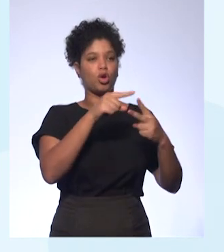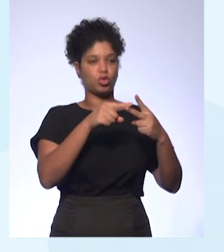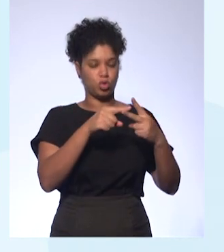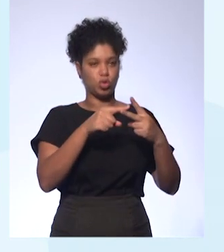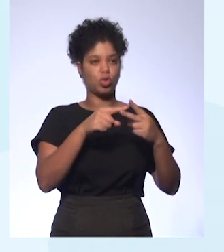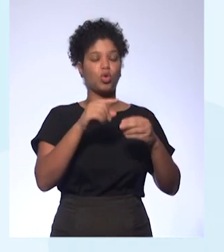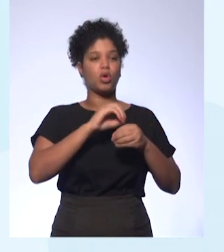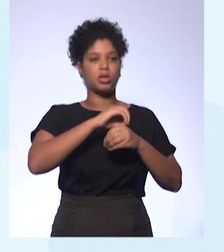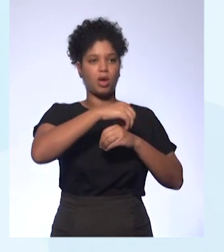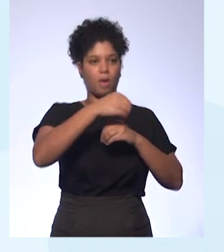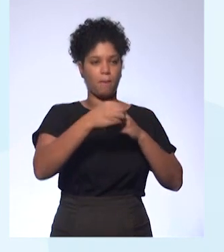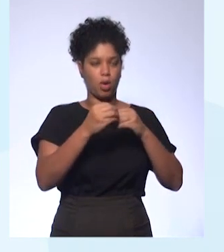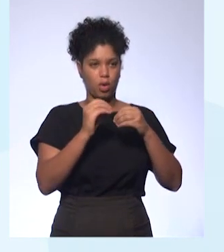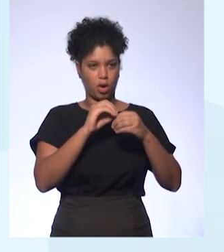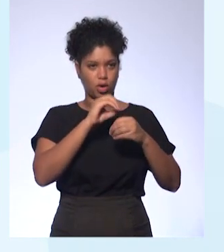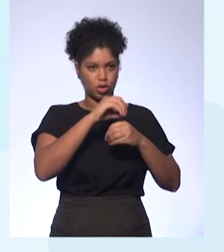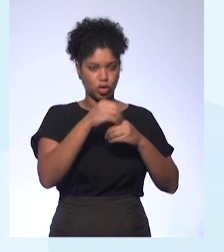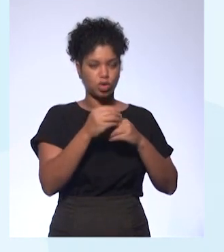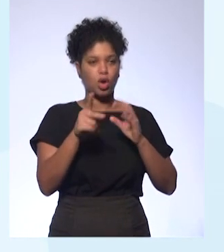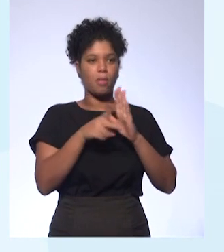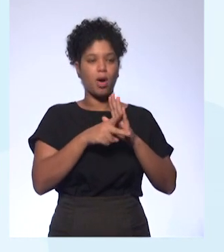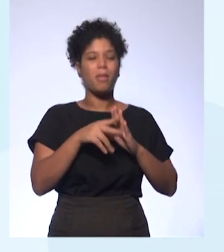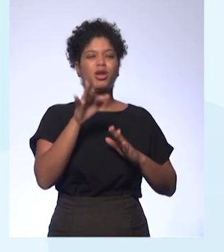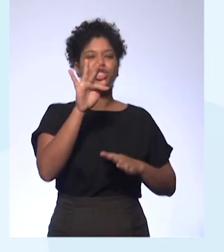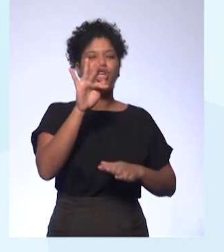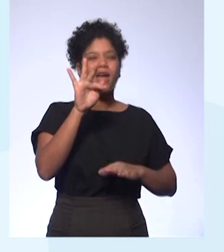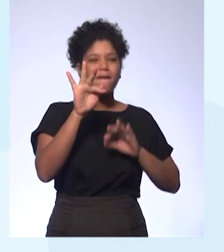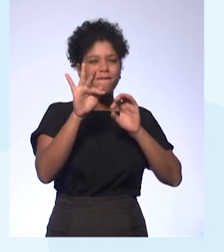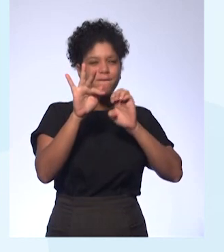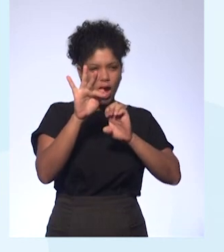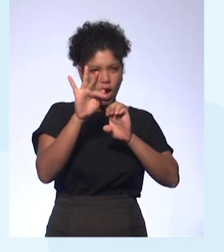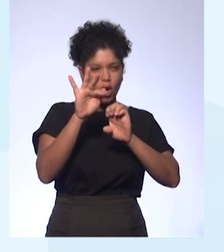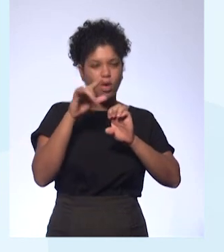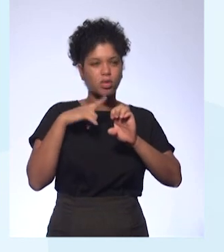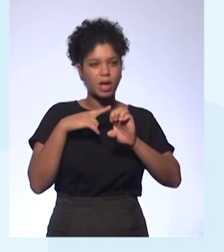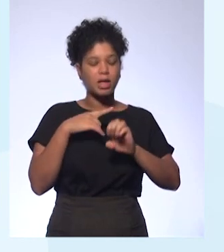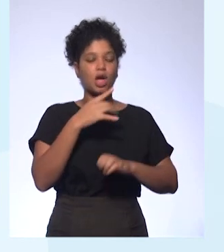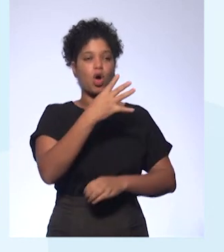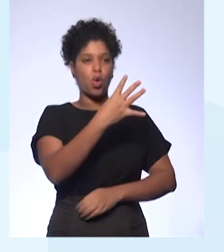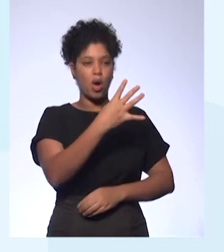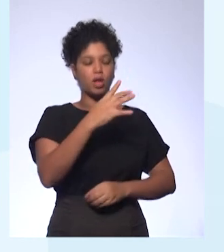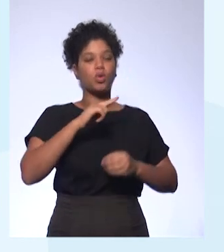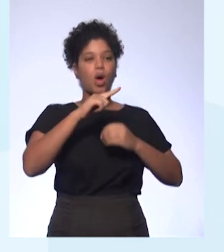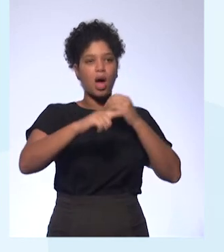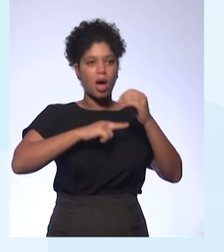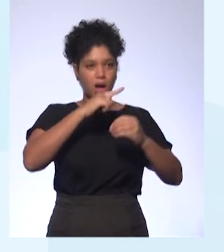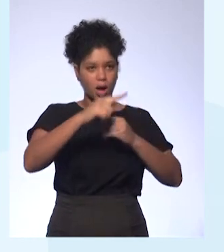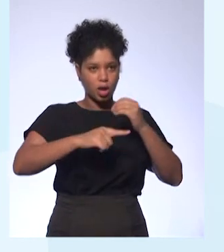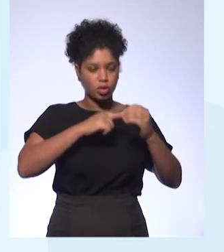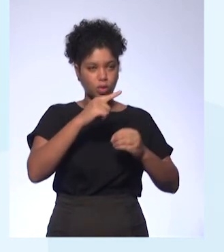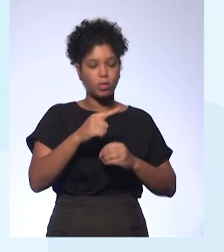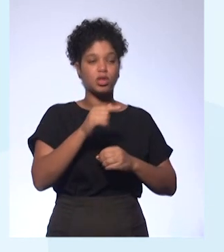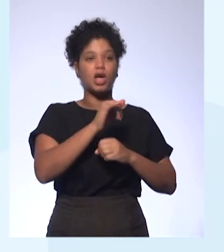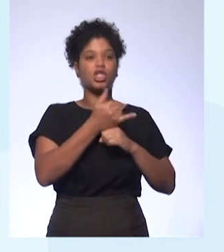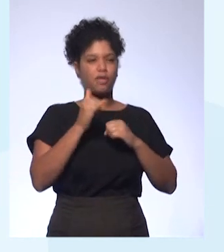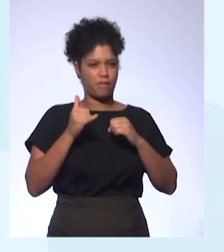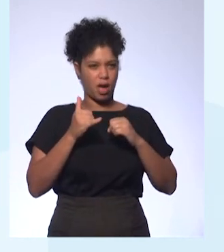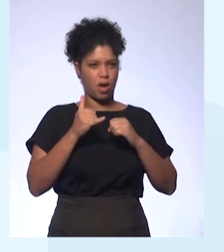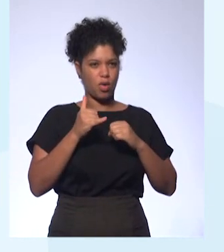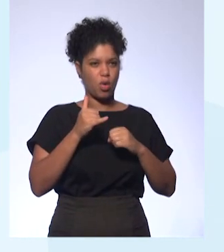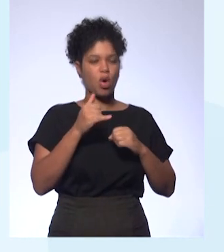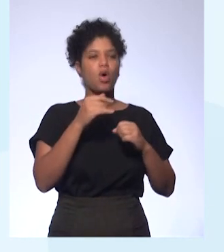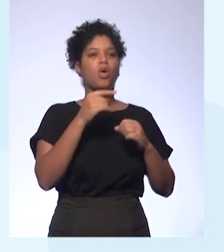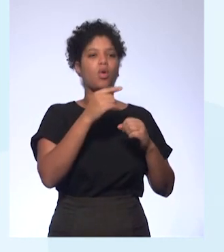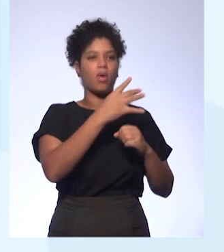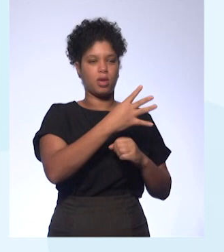moléculas de óxido de ferro, portanto, eu tenho 4 átomos de ferro, 4 vezes